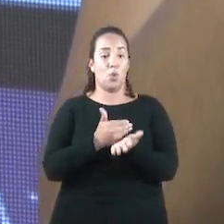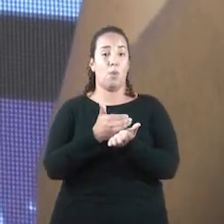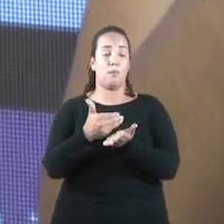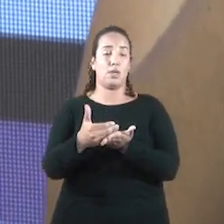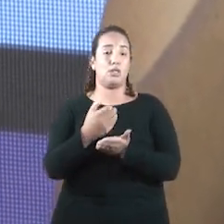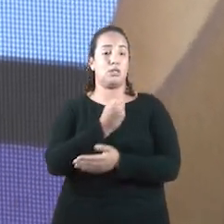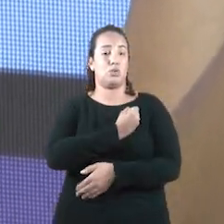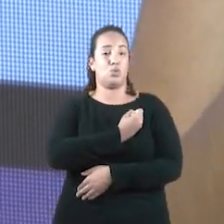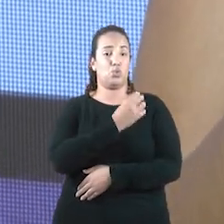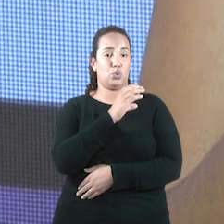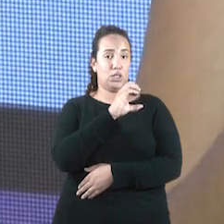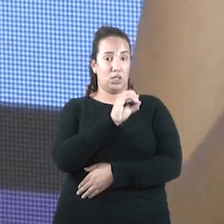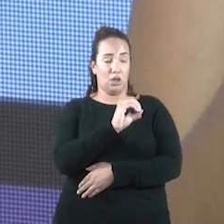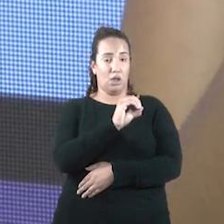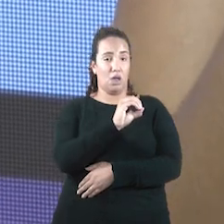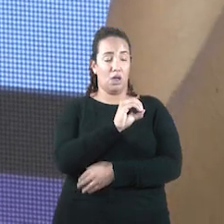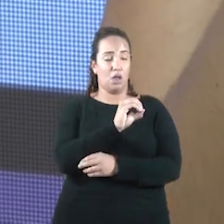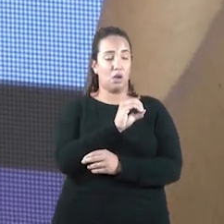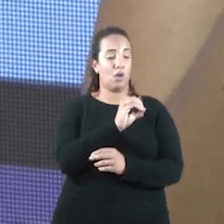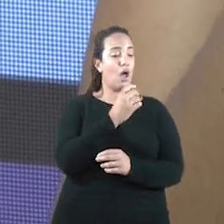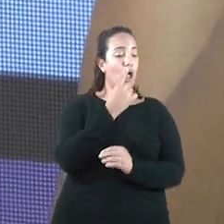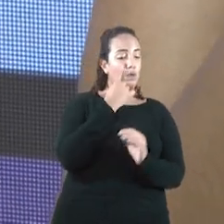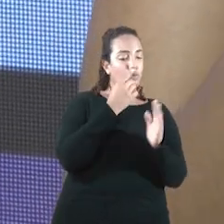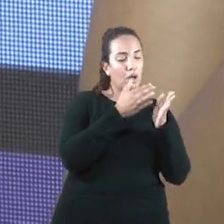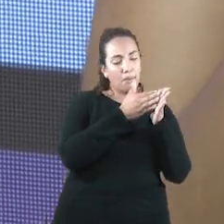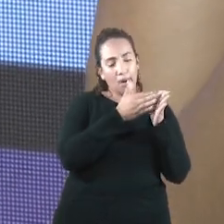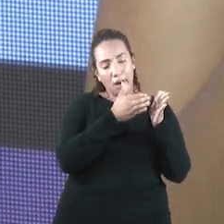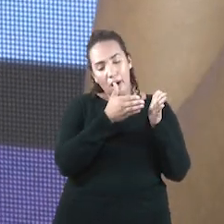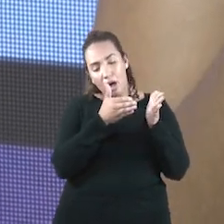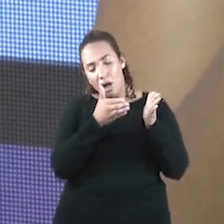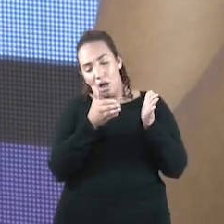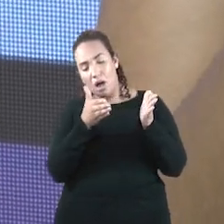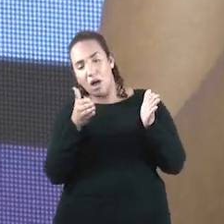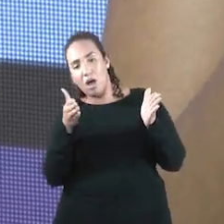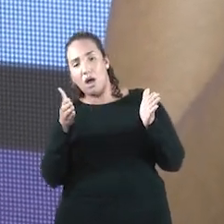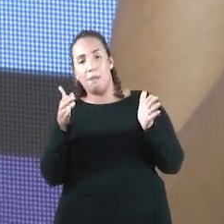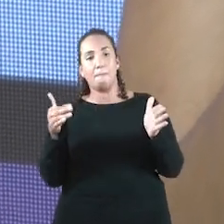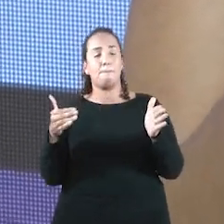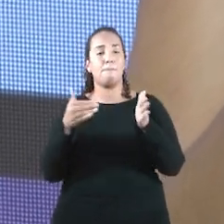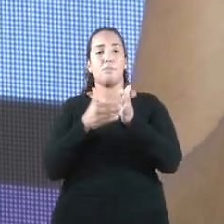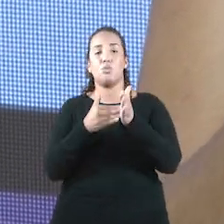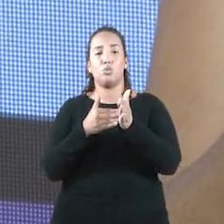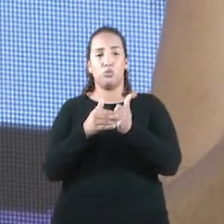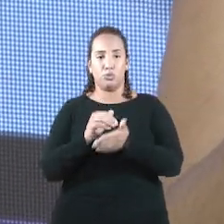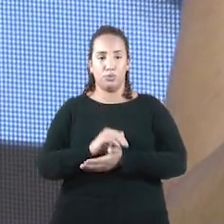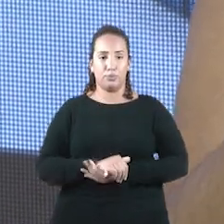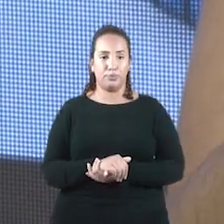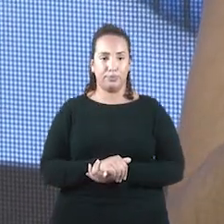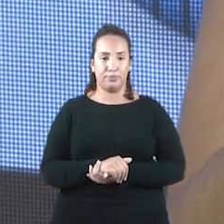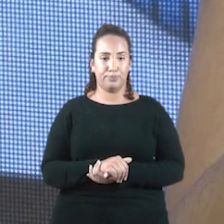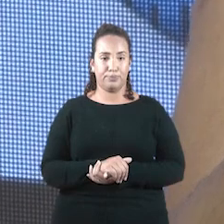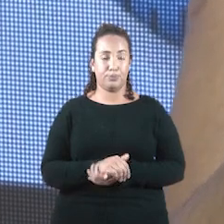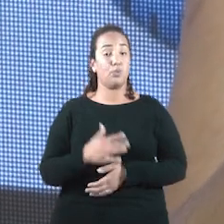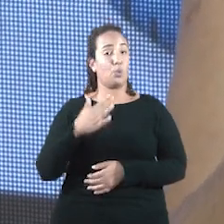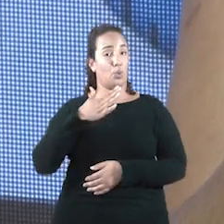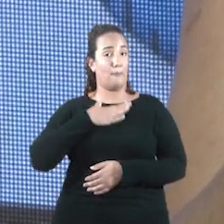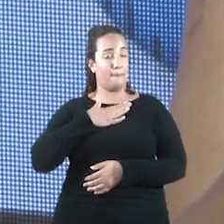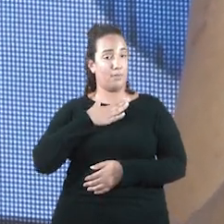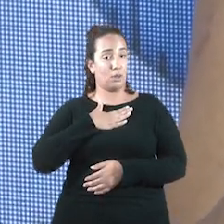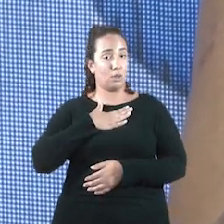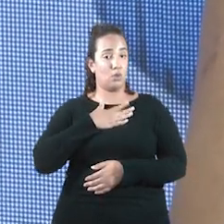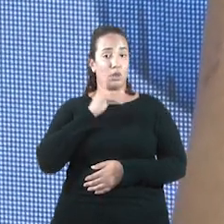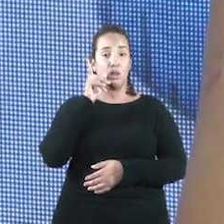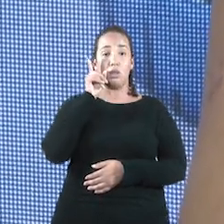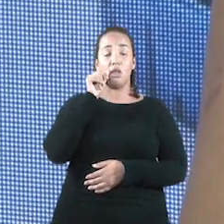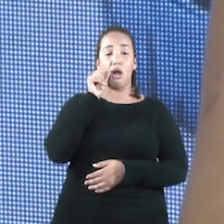pontas e vemos até qual número na régua ele vai. No meu caso,